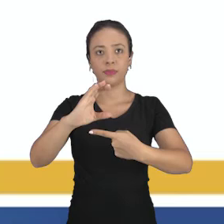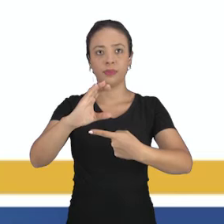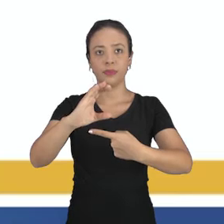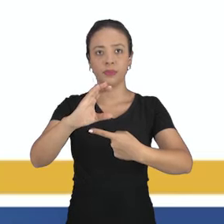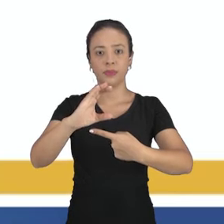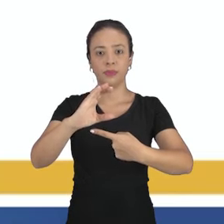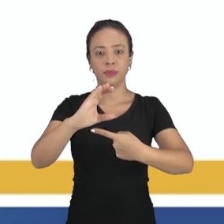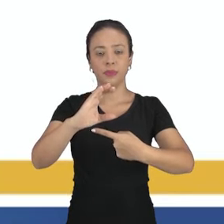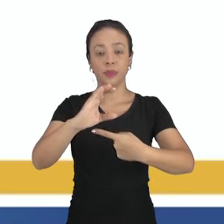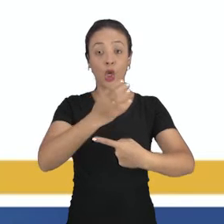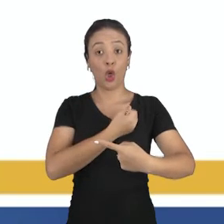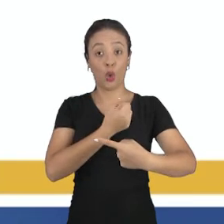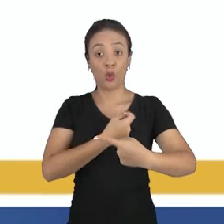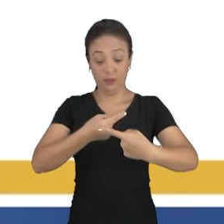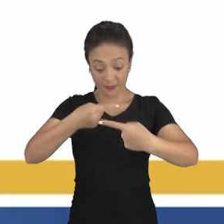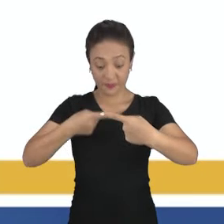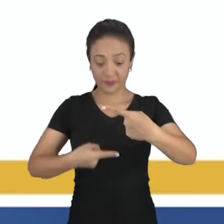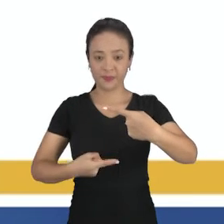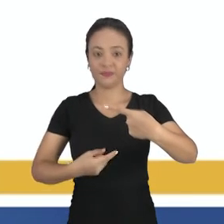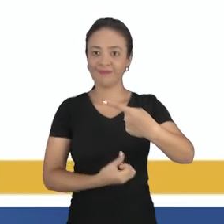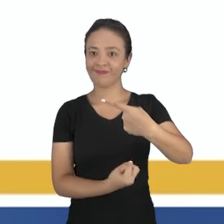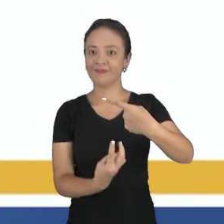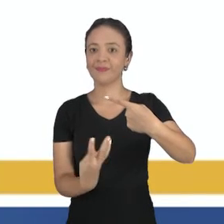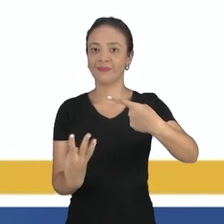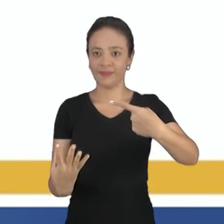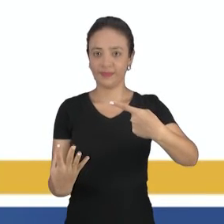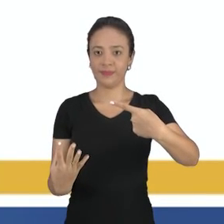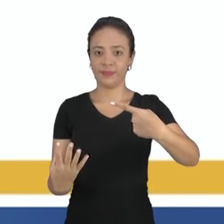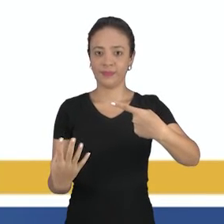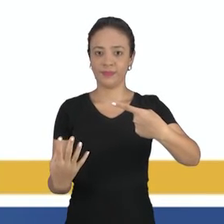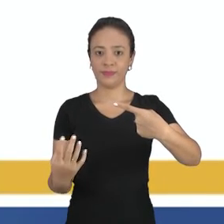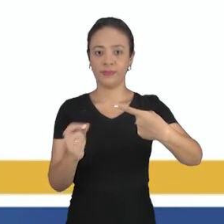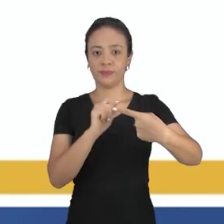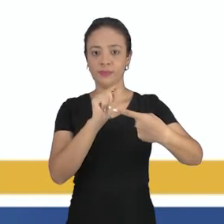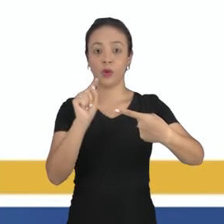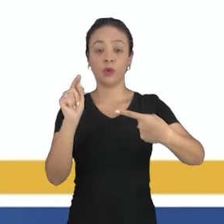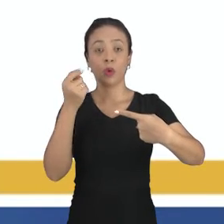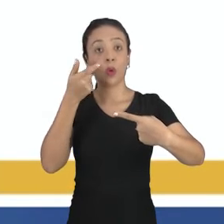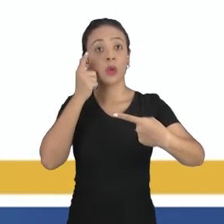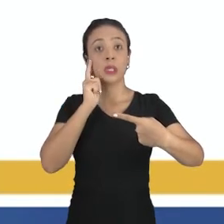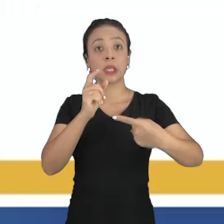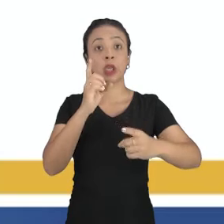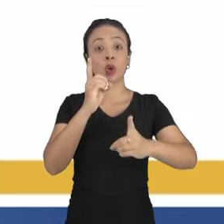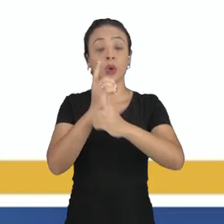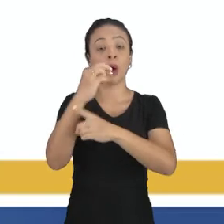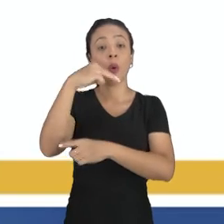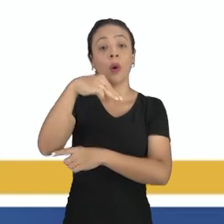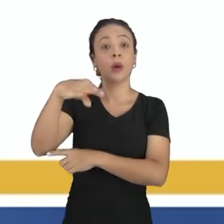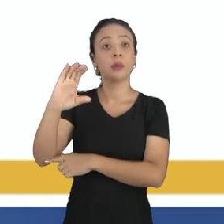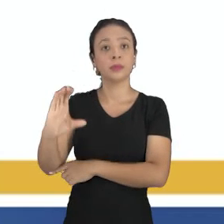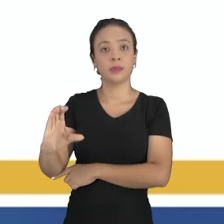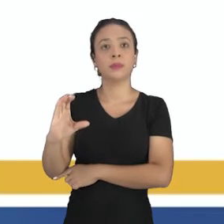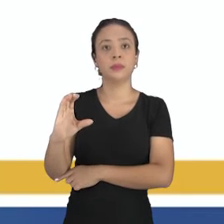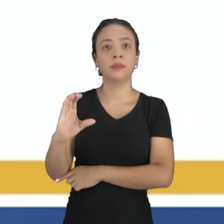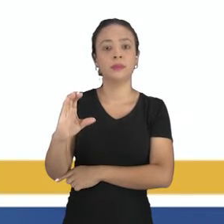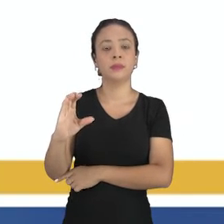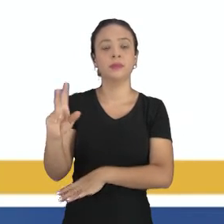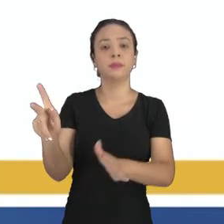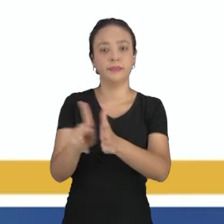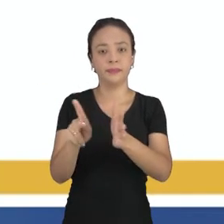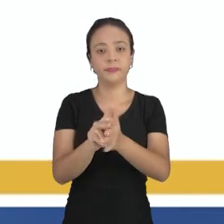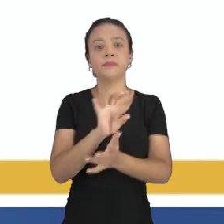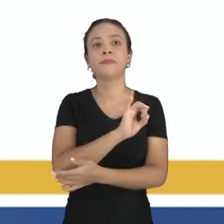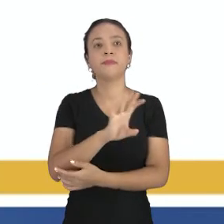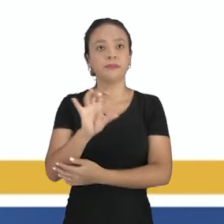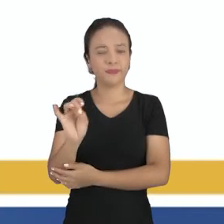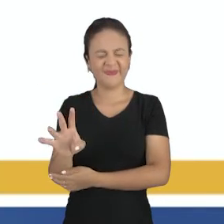a e os denominadores O que vocês acham o MMC uma das razões